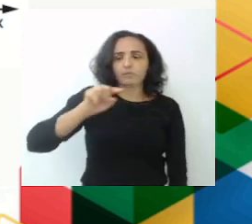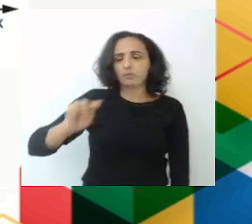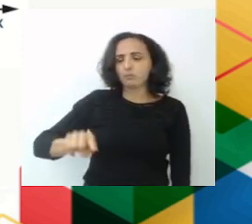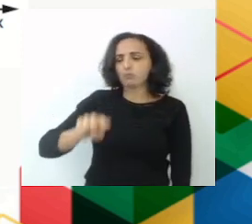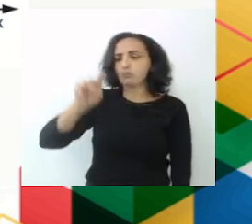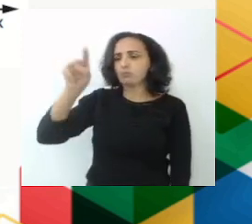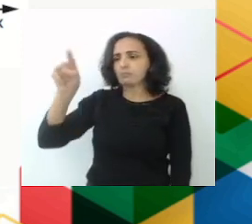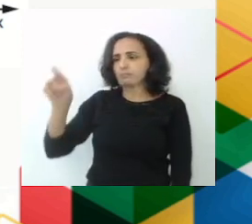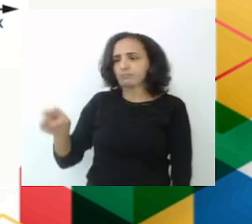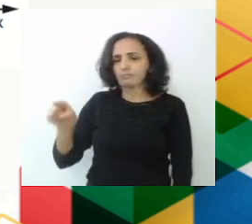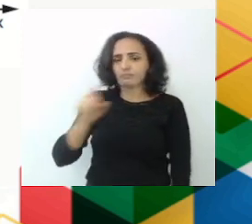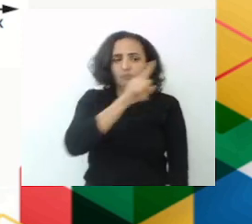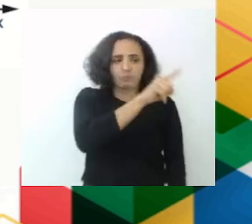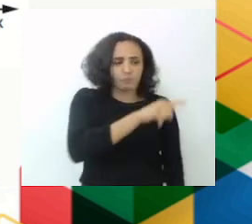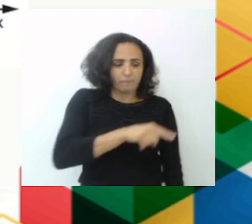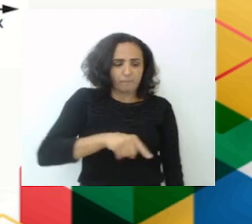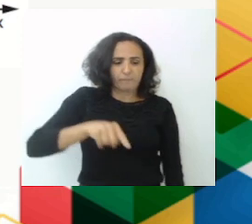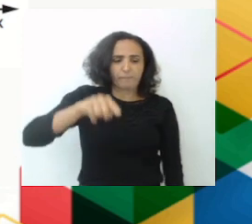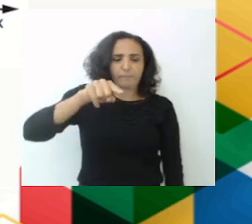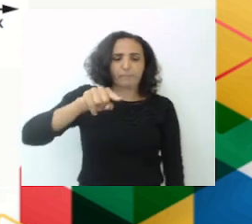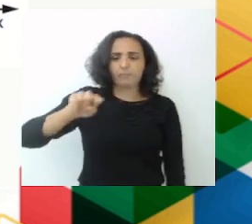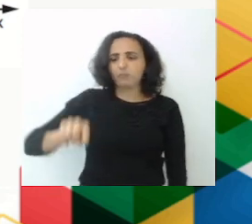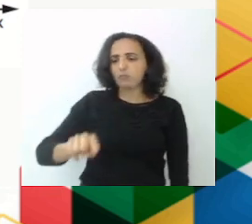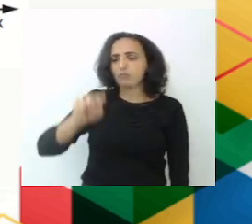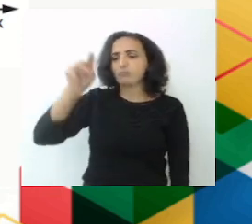aqui como no segundo caso, é o valor do